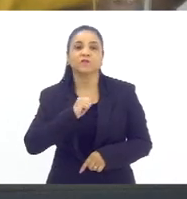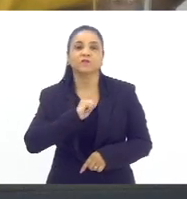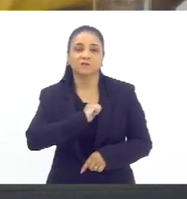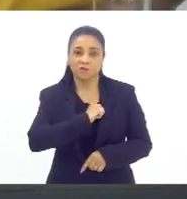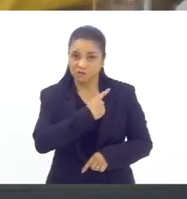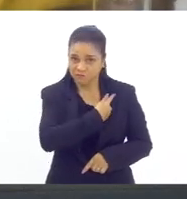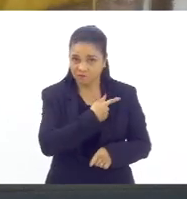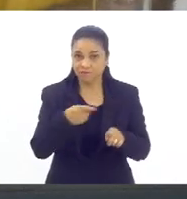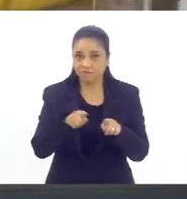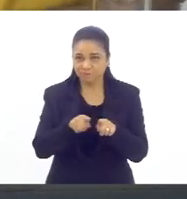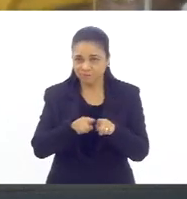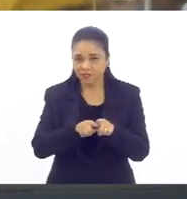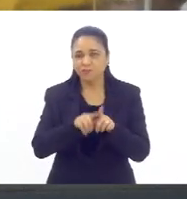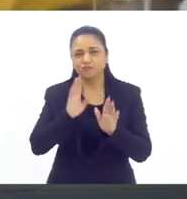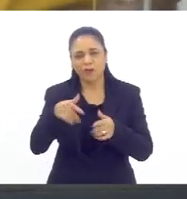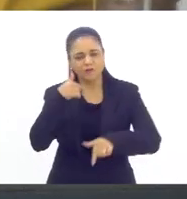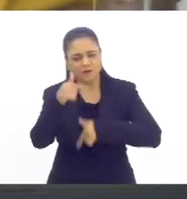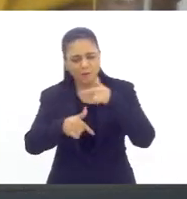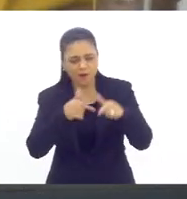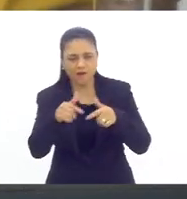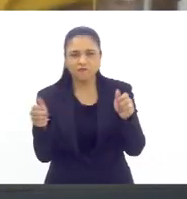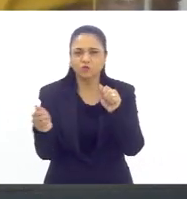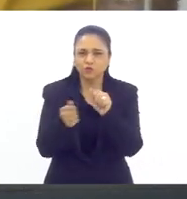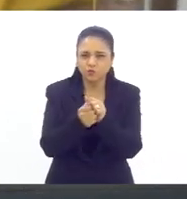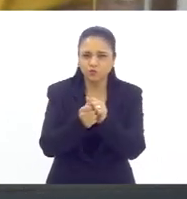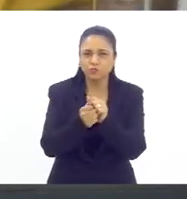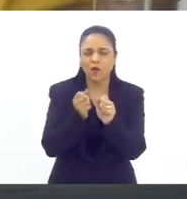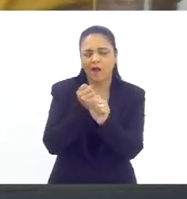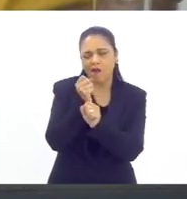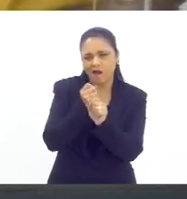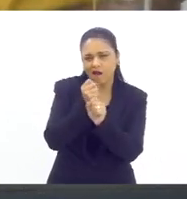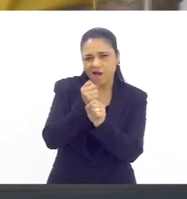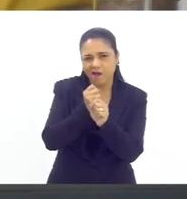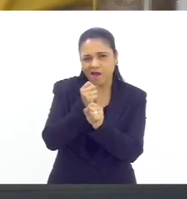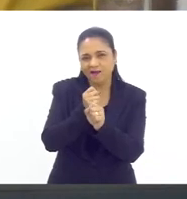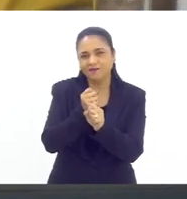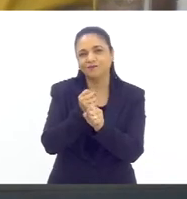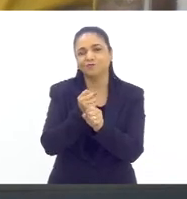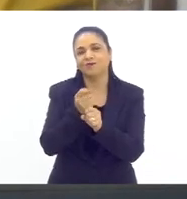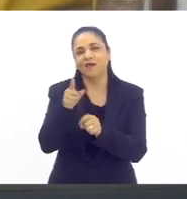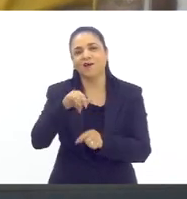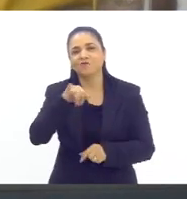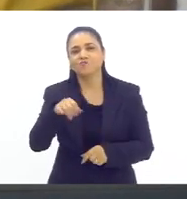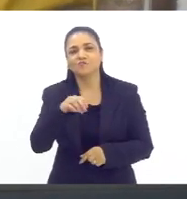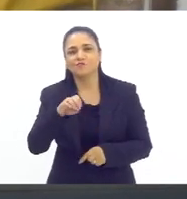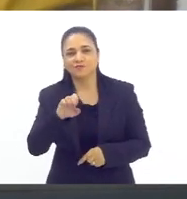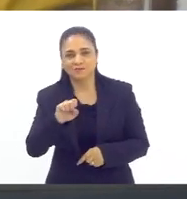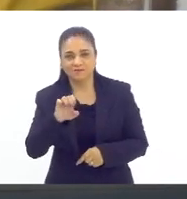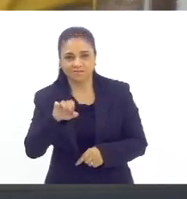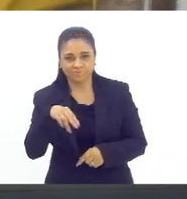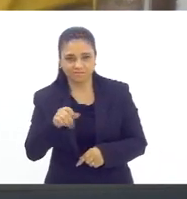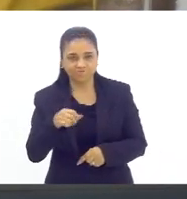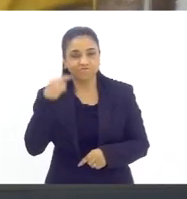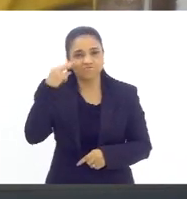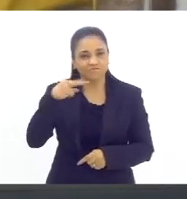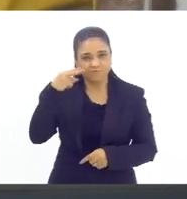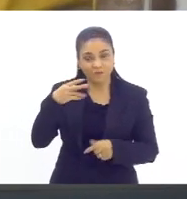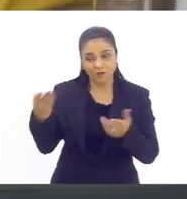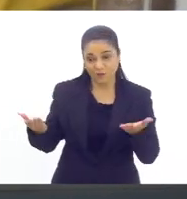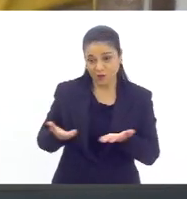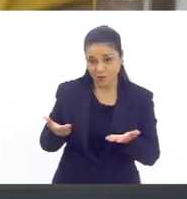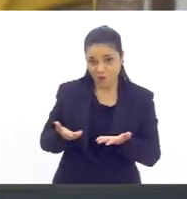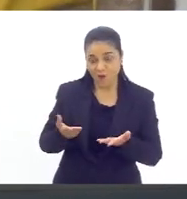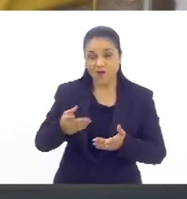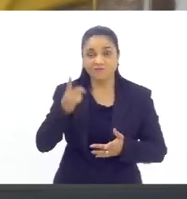gente já tem uma dobradinha do tempo que o Josemar Era vereador agora ele tá começando brilhantemente